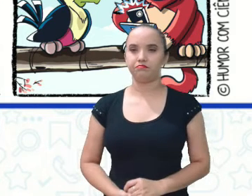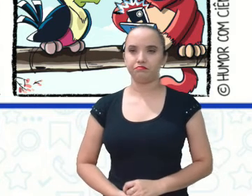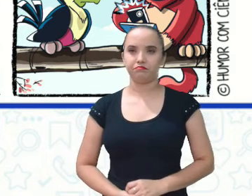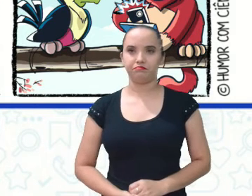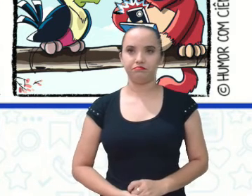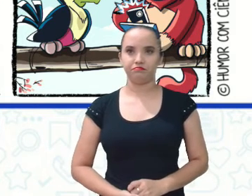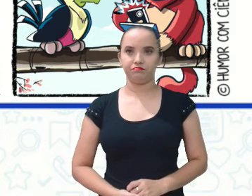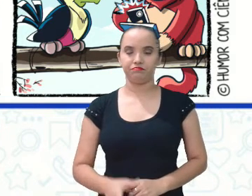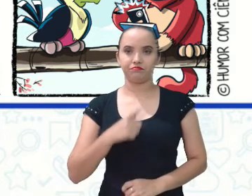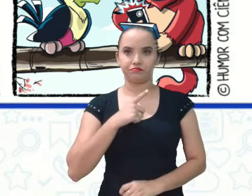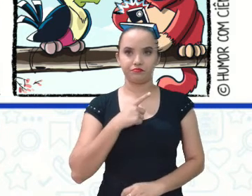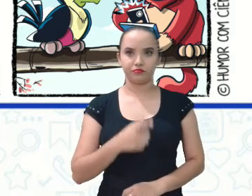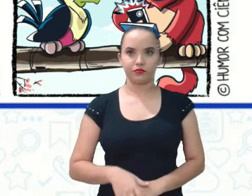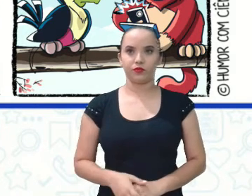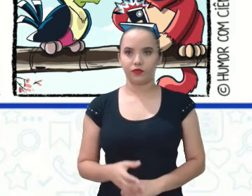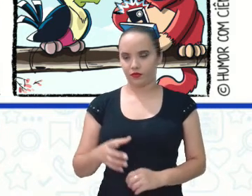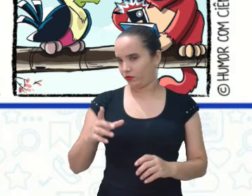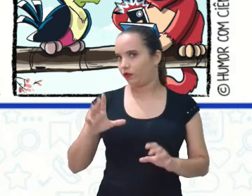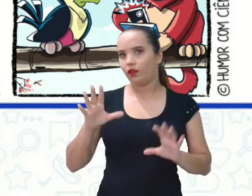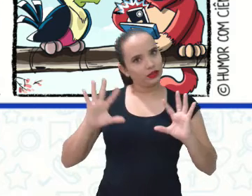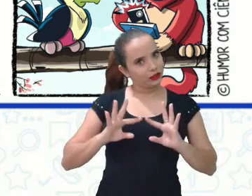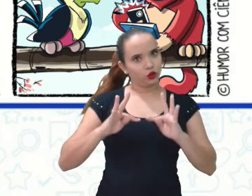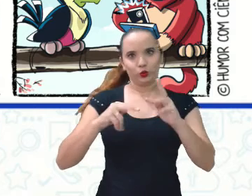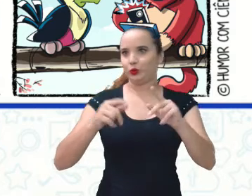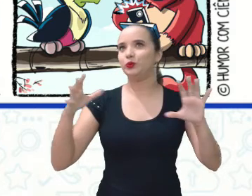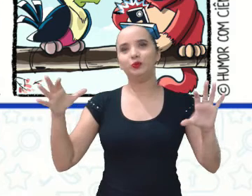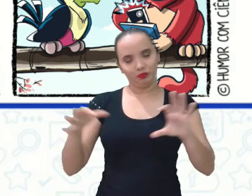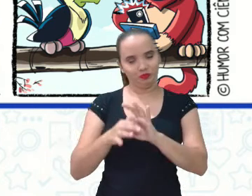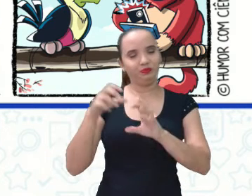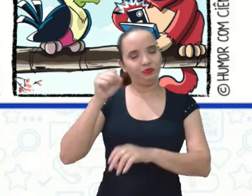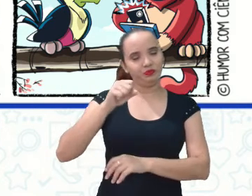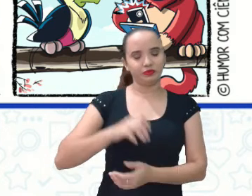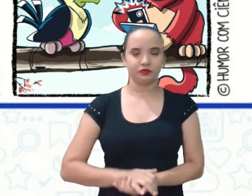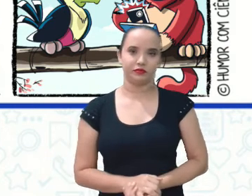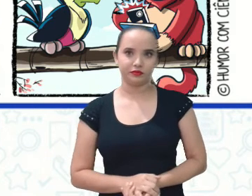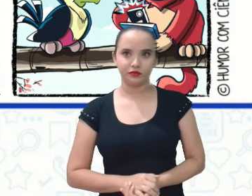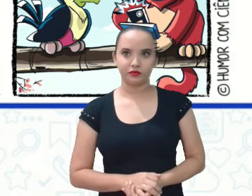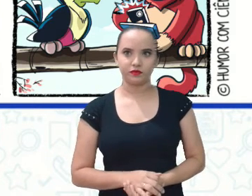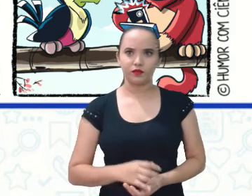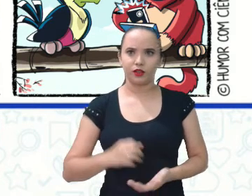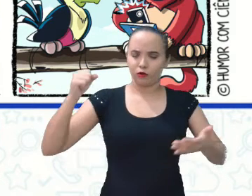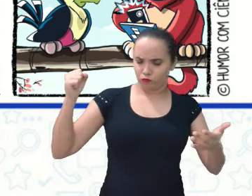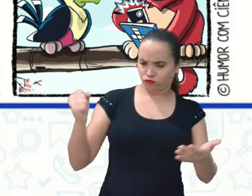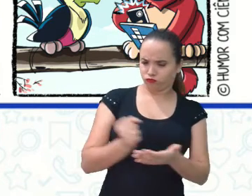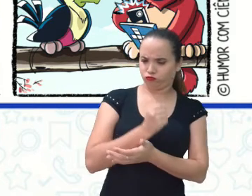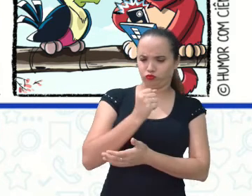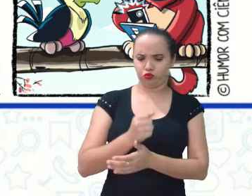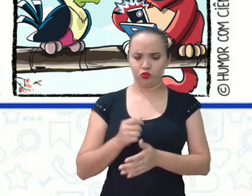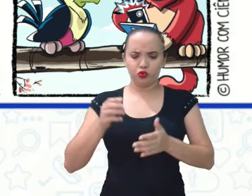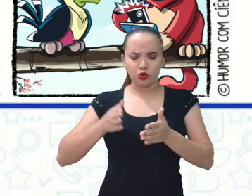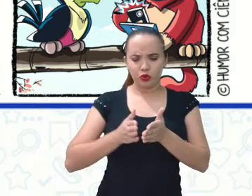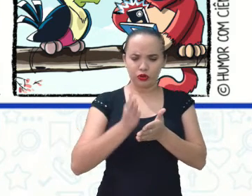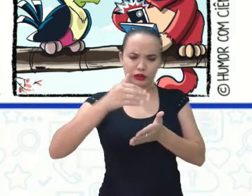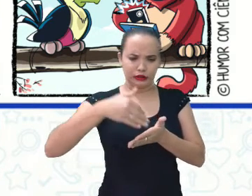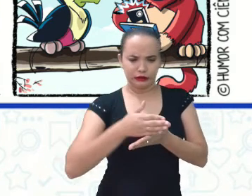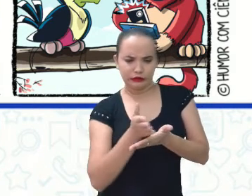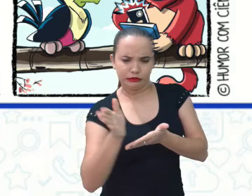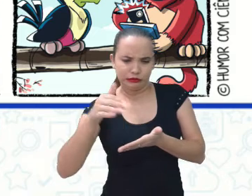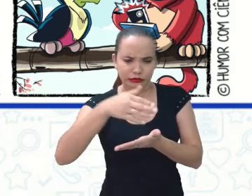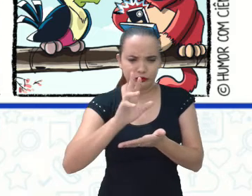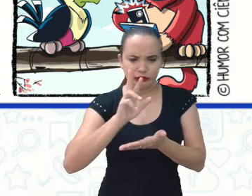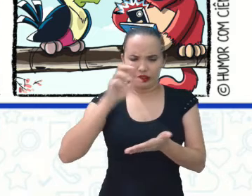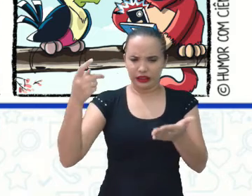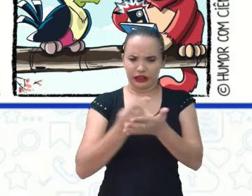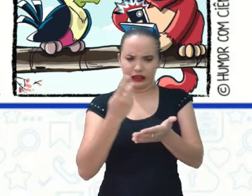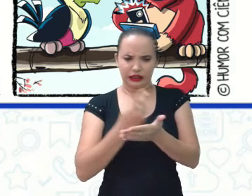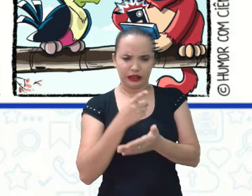E aí tem a ver, né? Tudo a ver. Aí o título. Puxa, esse labirinto está errado. Você sabe a resposta,